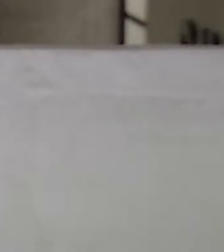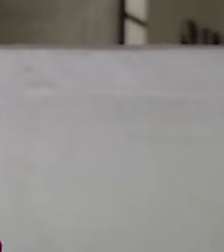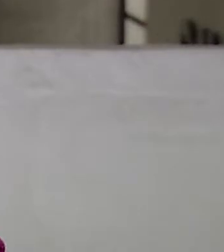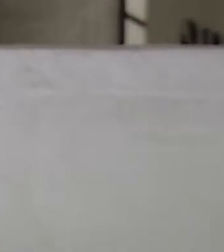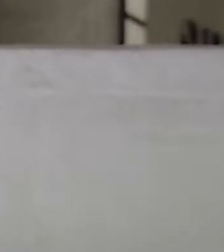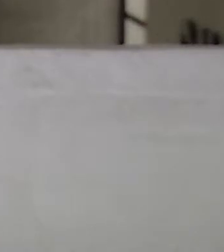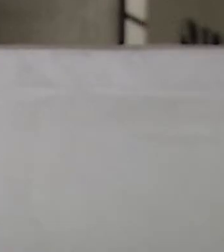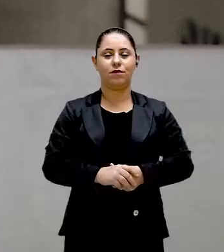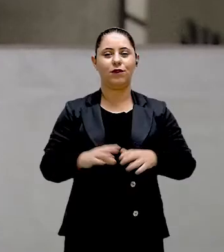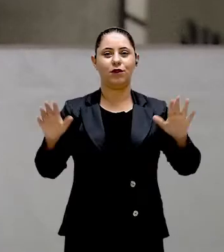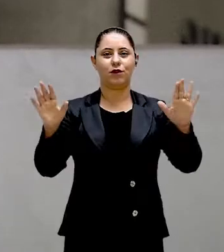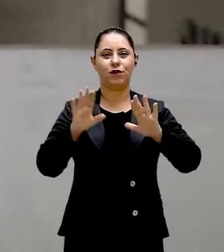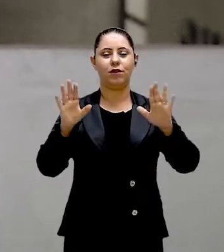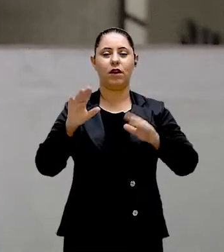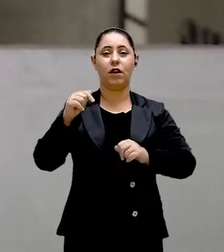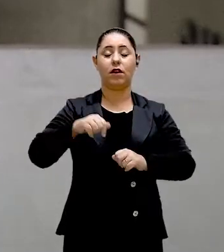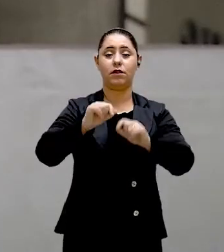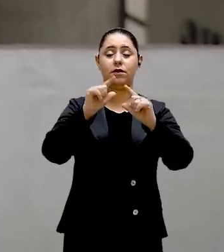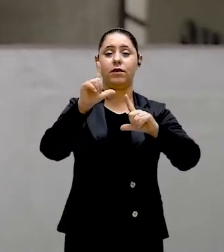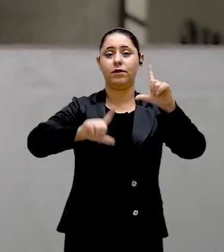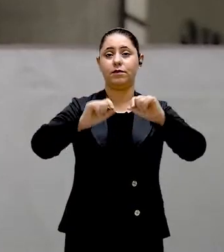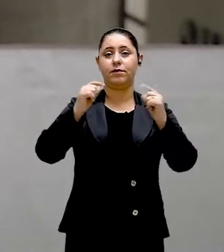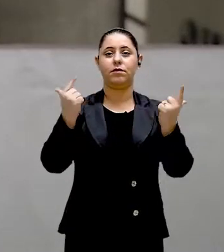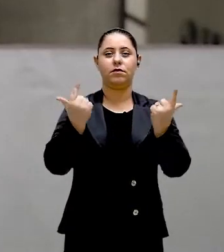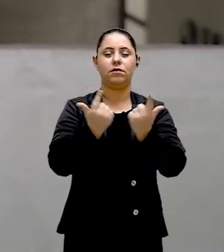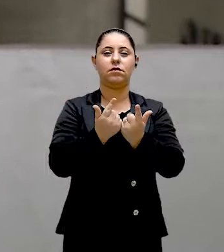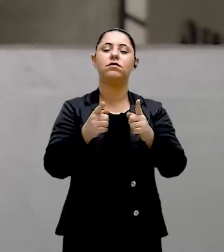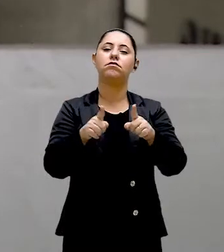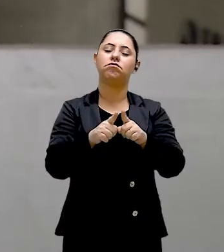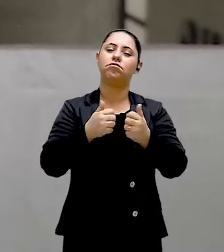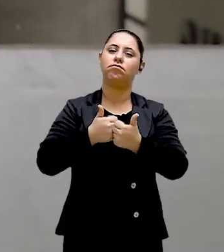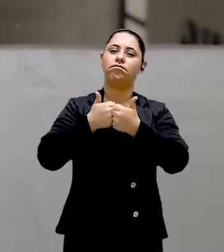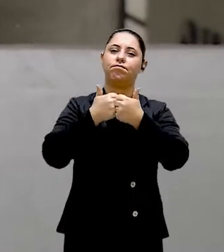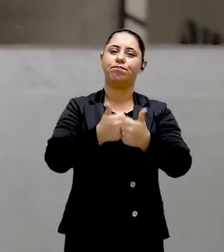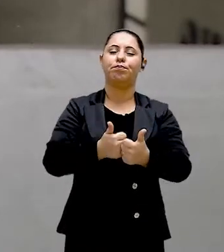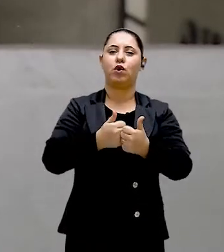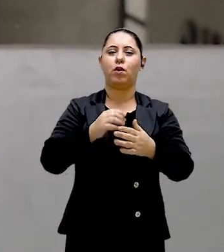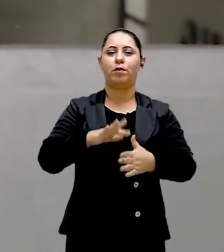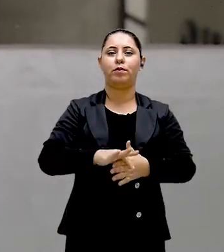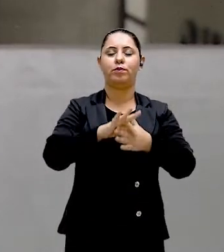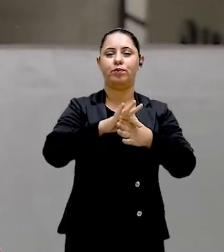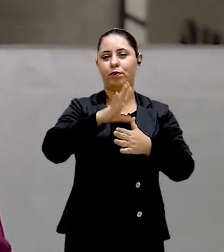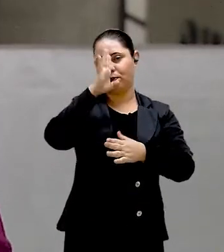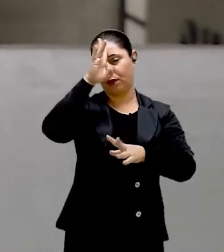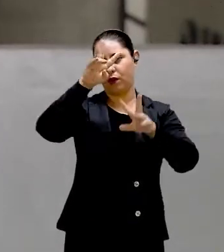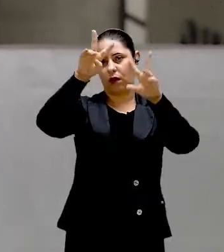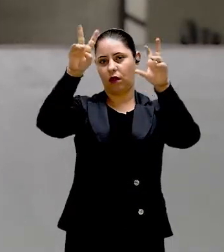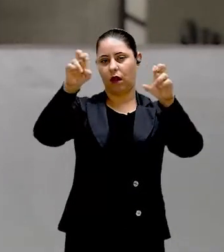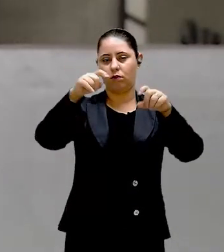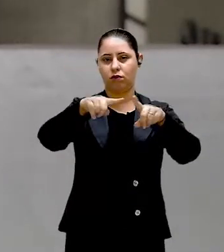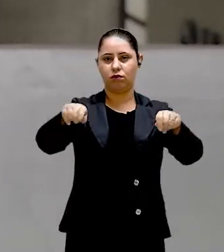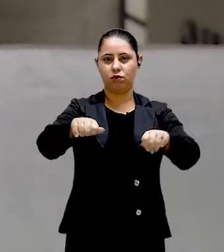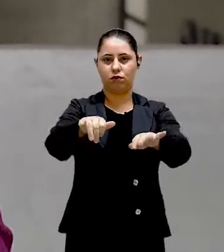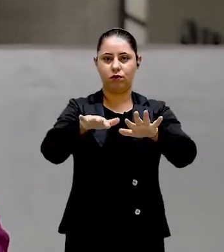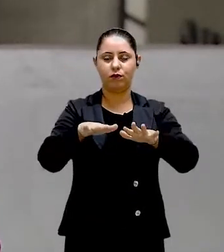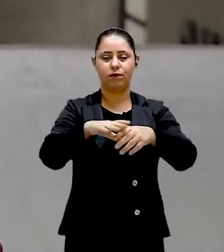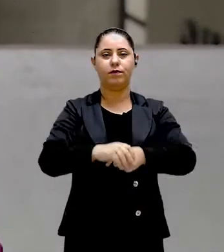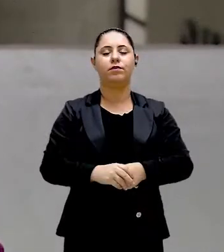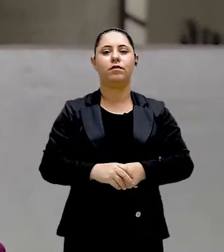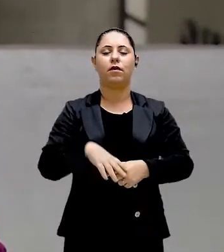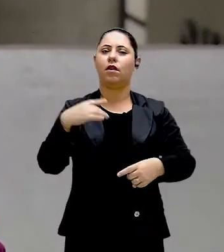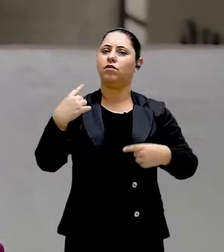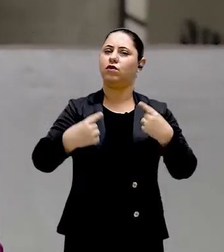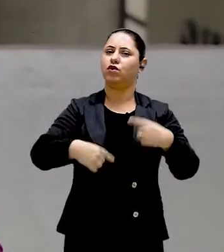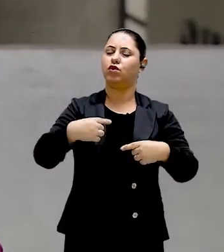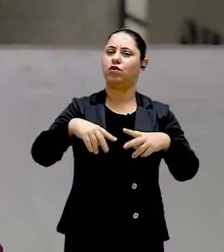Olá! Aqui na TV Assembleia você também acompanha os principais assuntos em pauta no plenário. Vamos abordar temas que abrangem